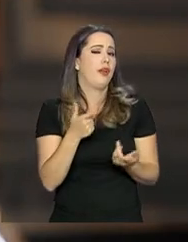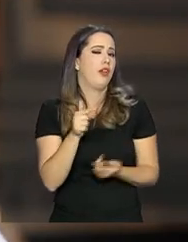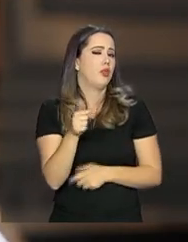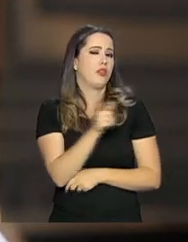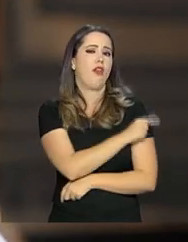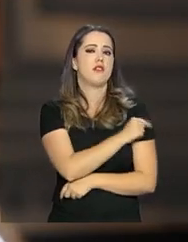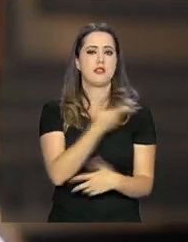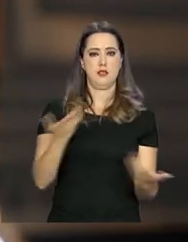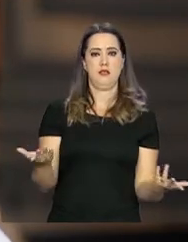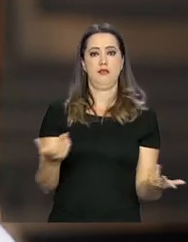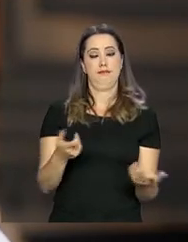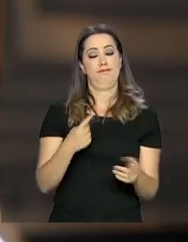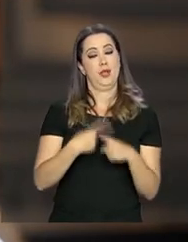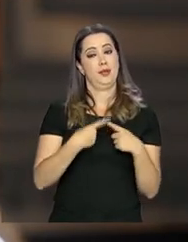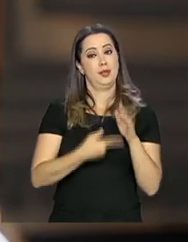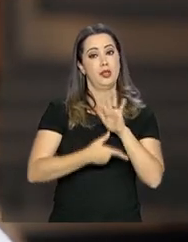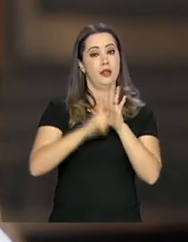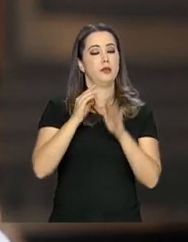sei que naquela época